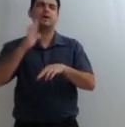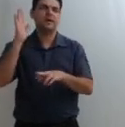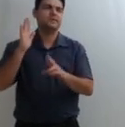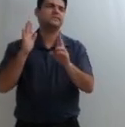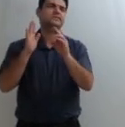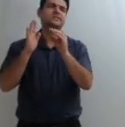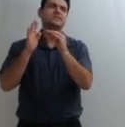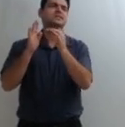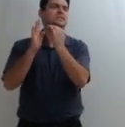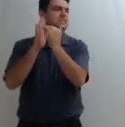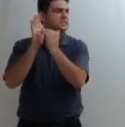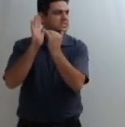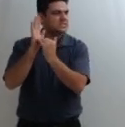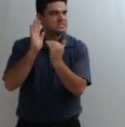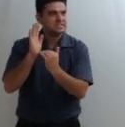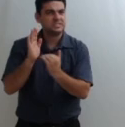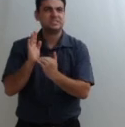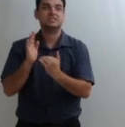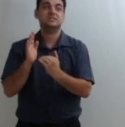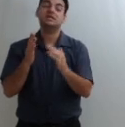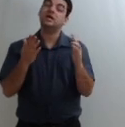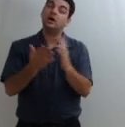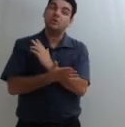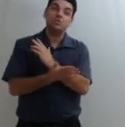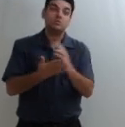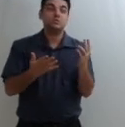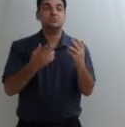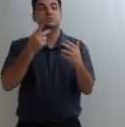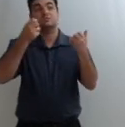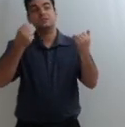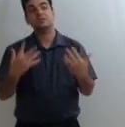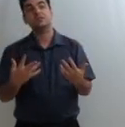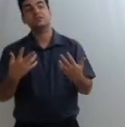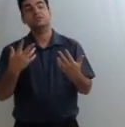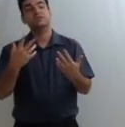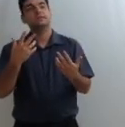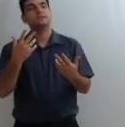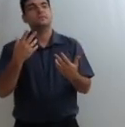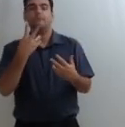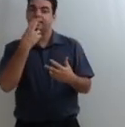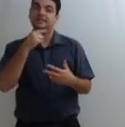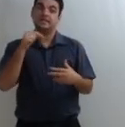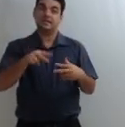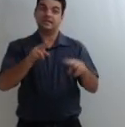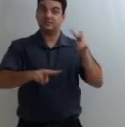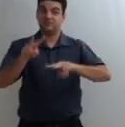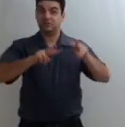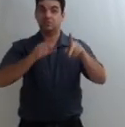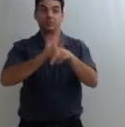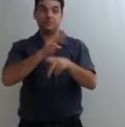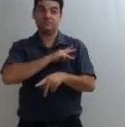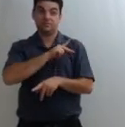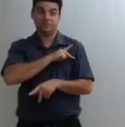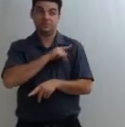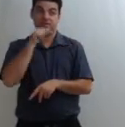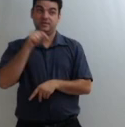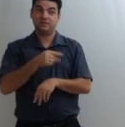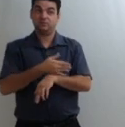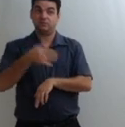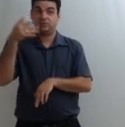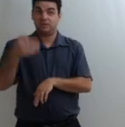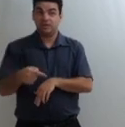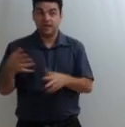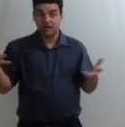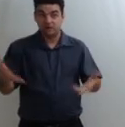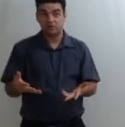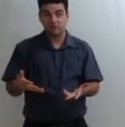o livramento condicional, e outros, como é a visão que nós, da Defensoria Pública, sustentamos no presente